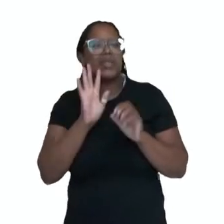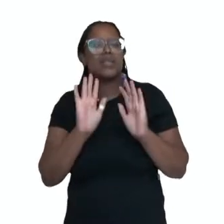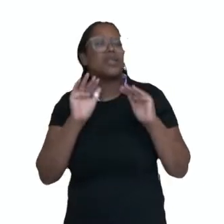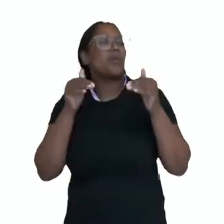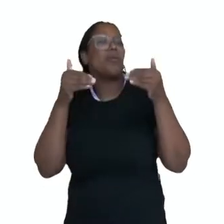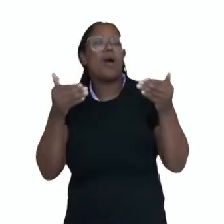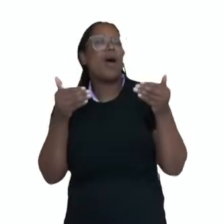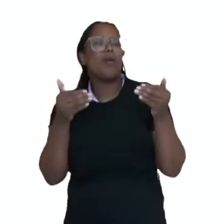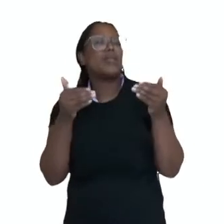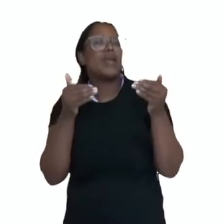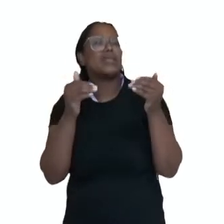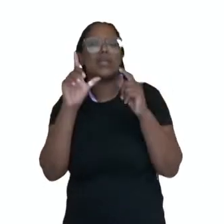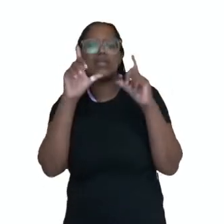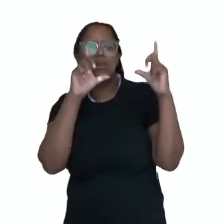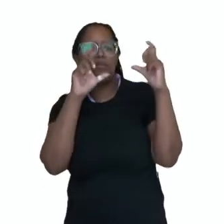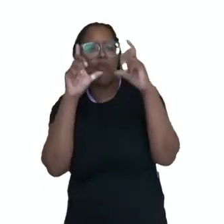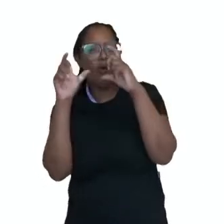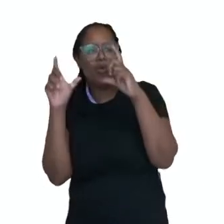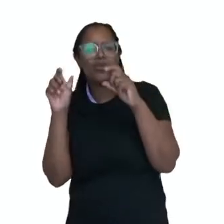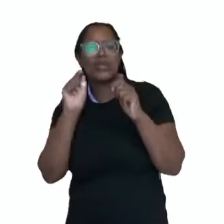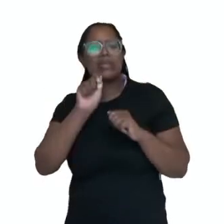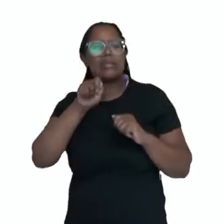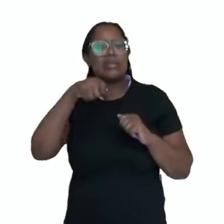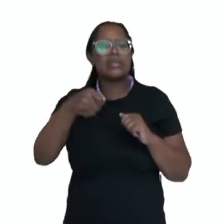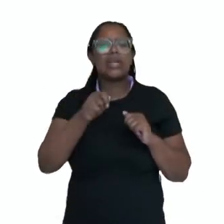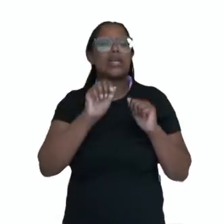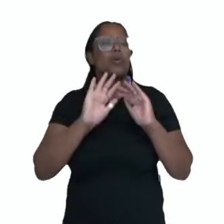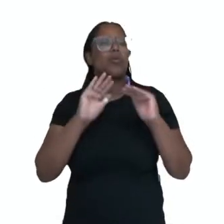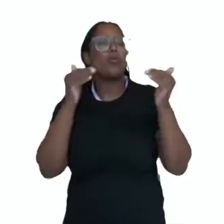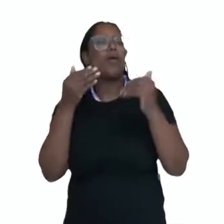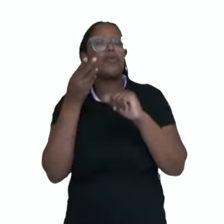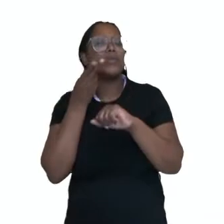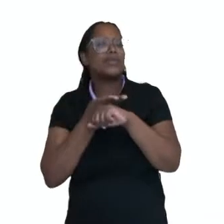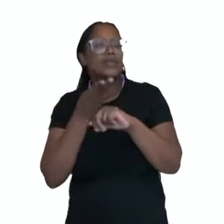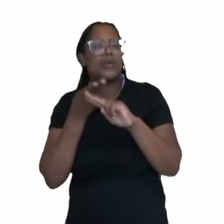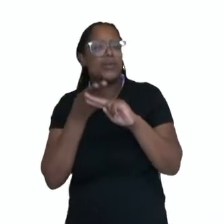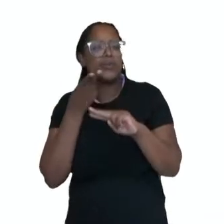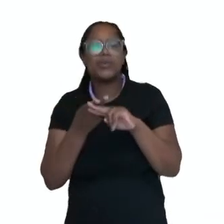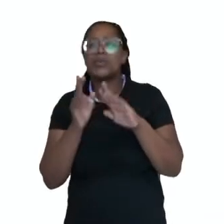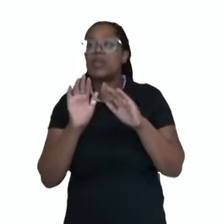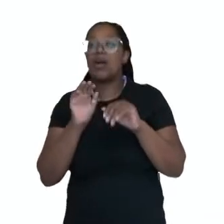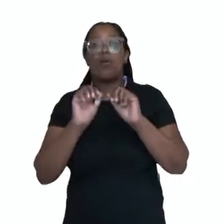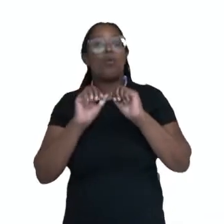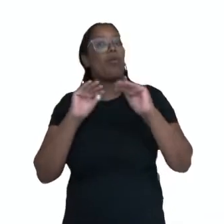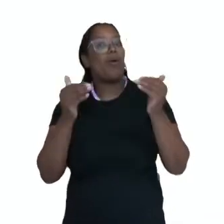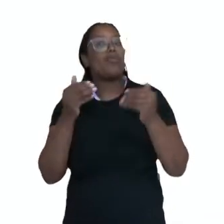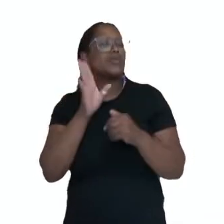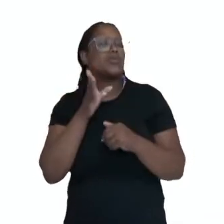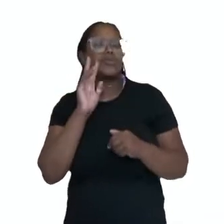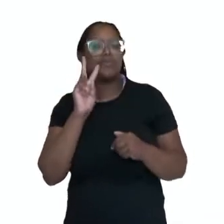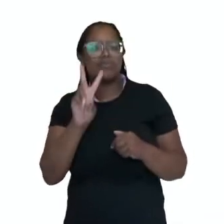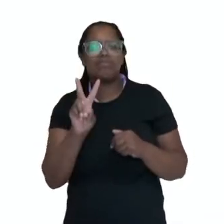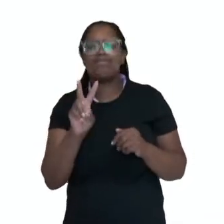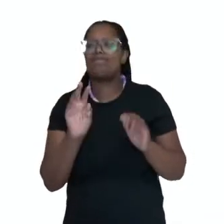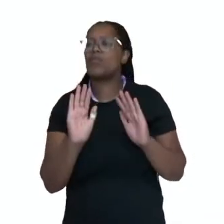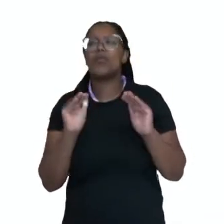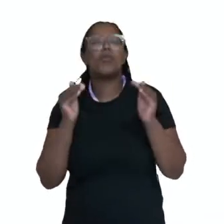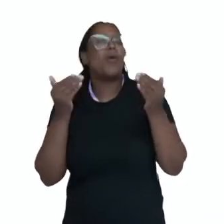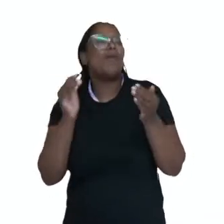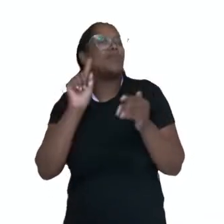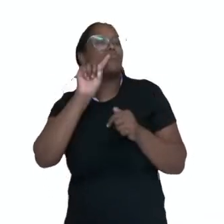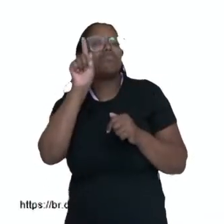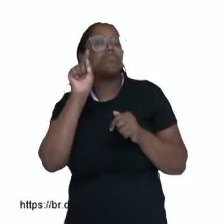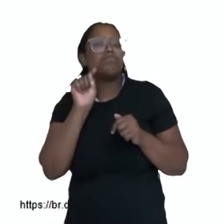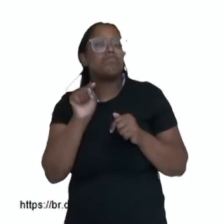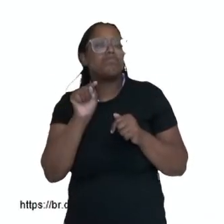delas, né? Quais, assim, você utiliza, você já viu, né? Veja, como que é, né?